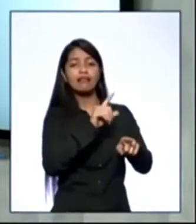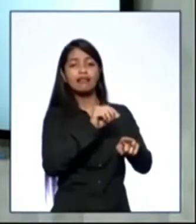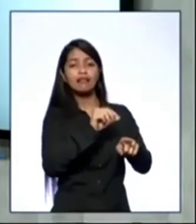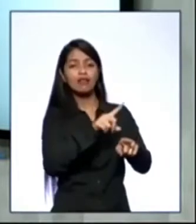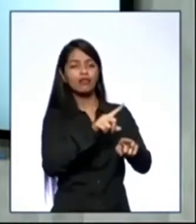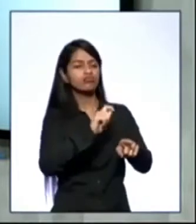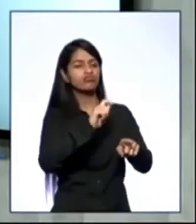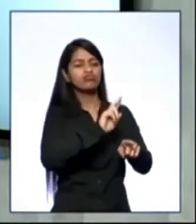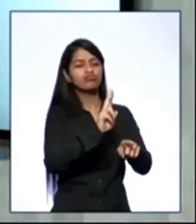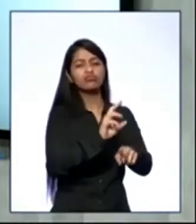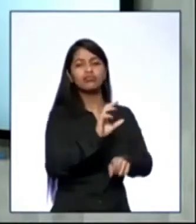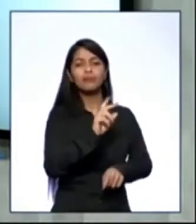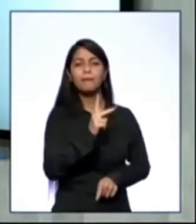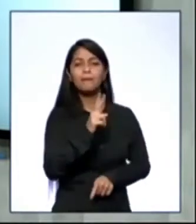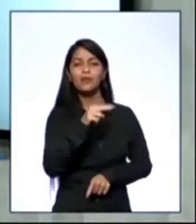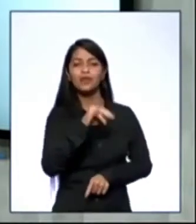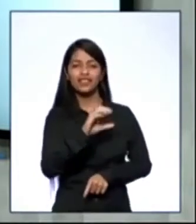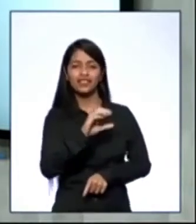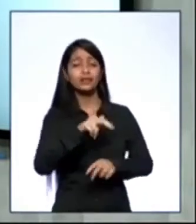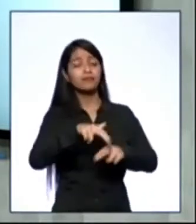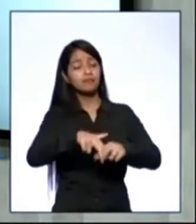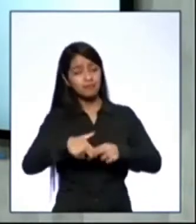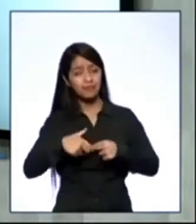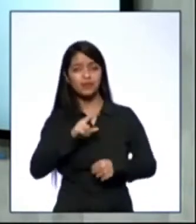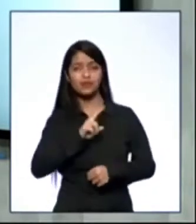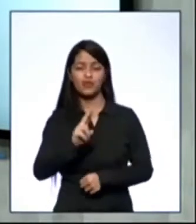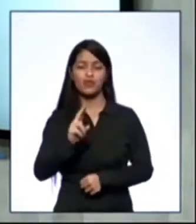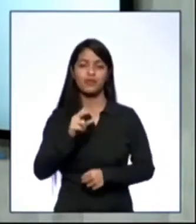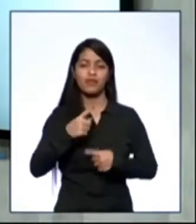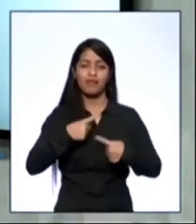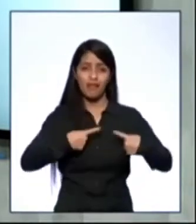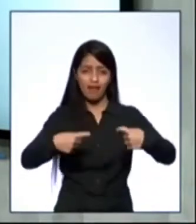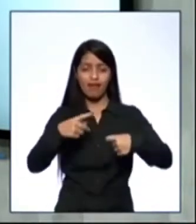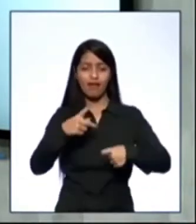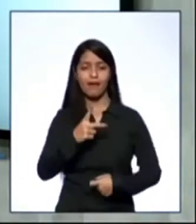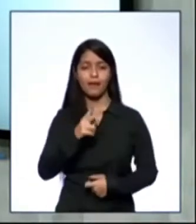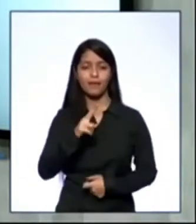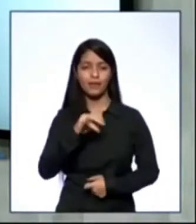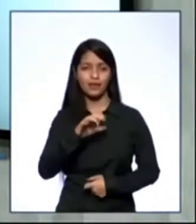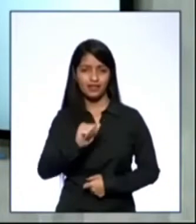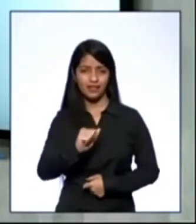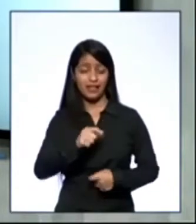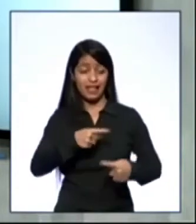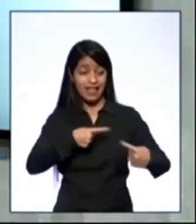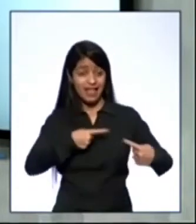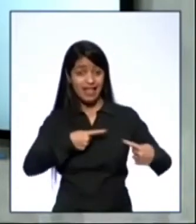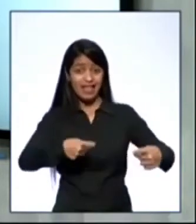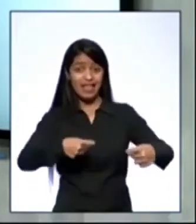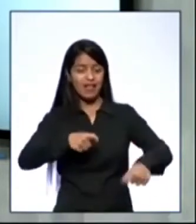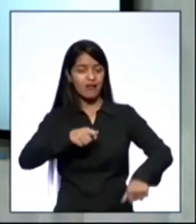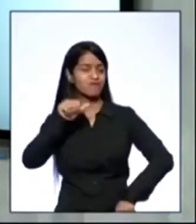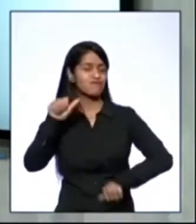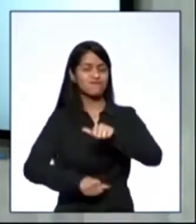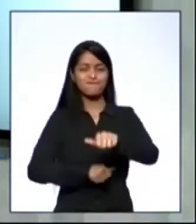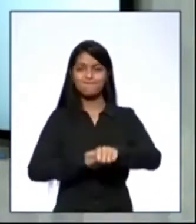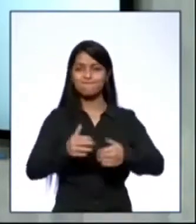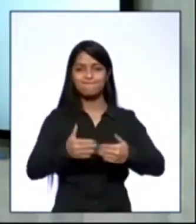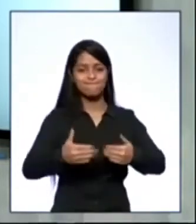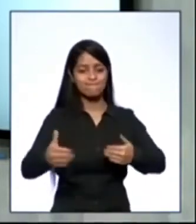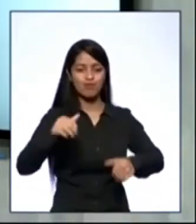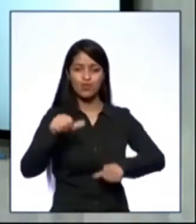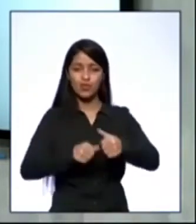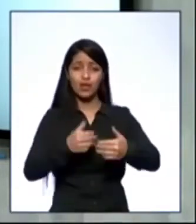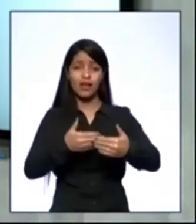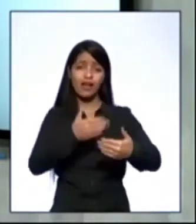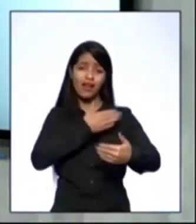Púnicas. Beleza? As Guerras Púnicas contra Cartago é a guerra que muda a chavinha, entende? Que muda a chavinha. Antes das Guerras Púnicas,